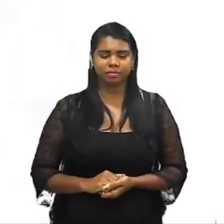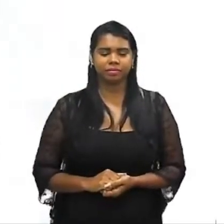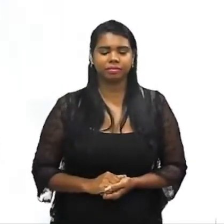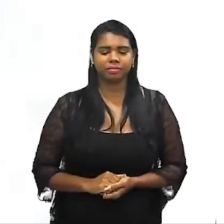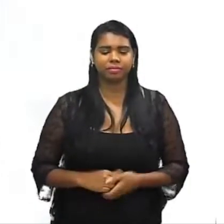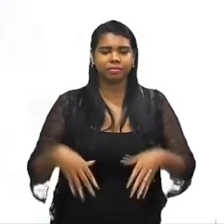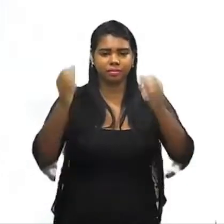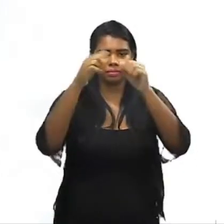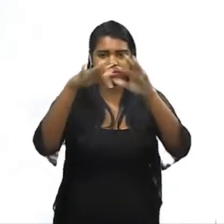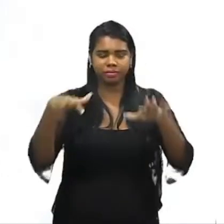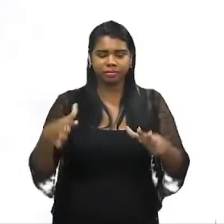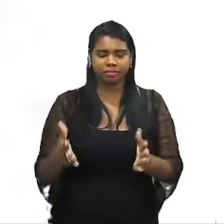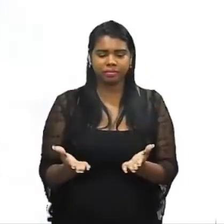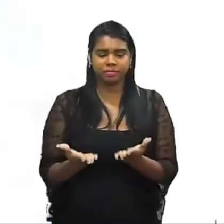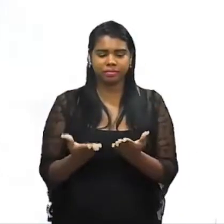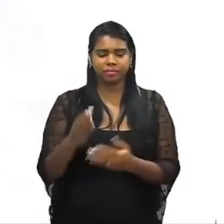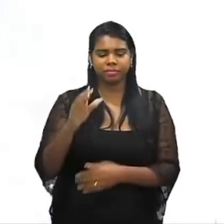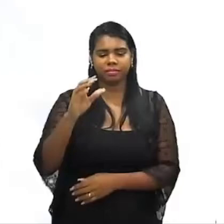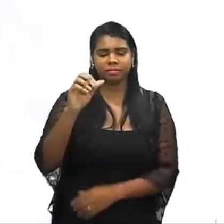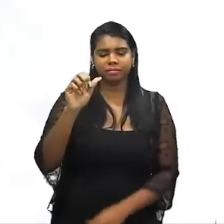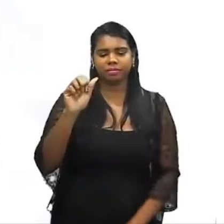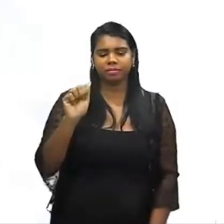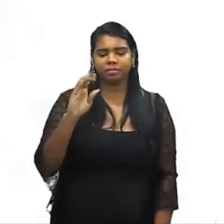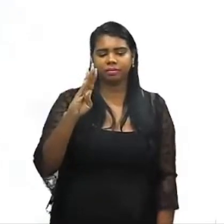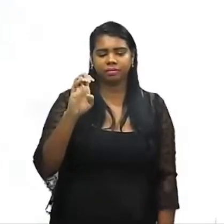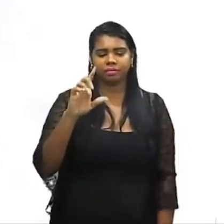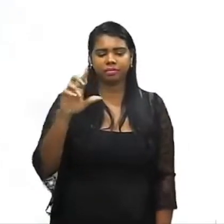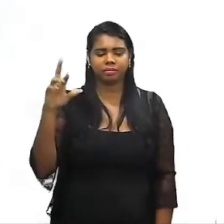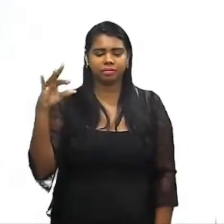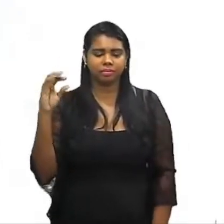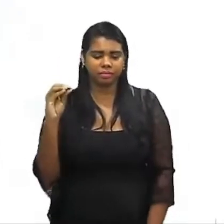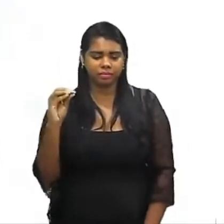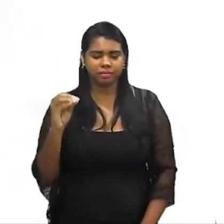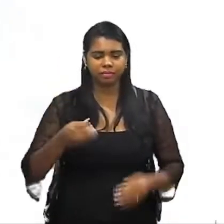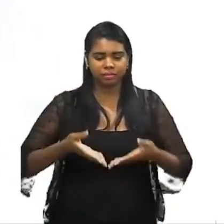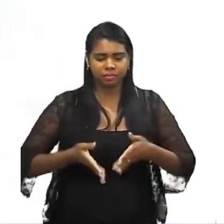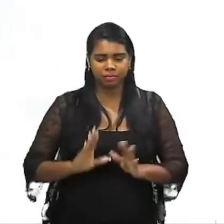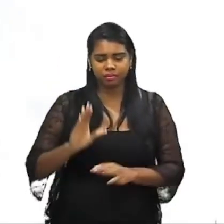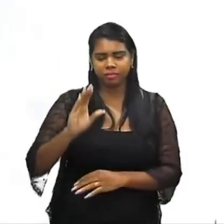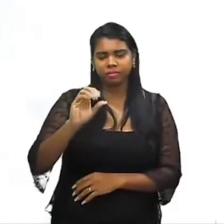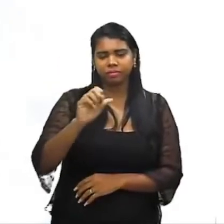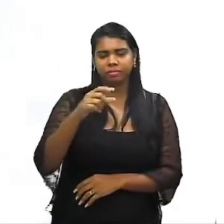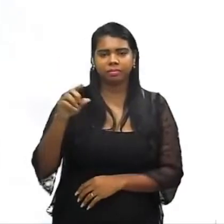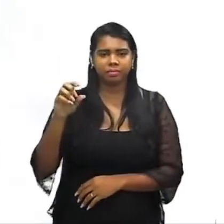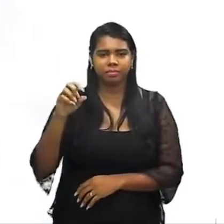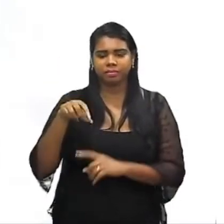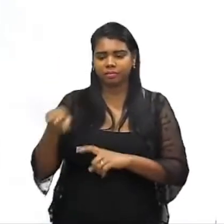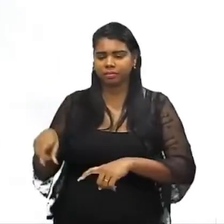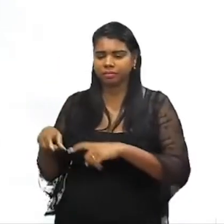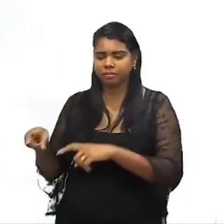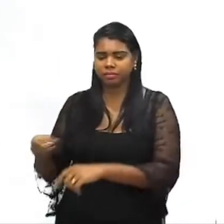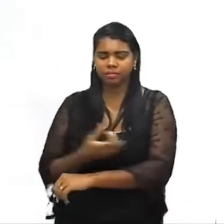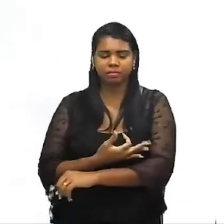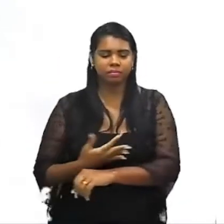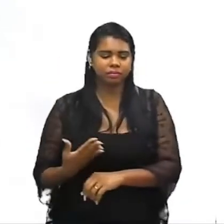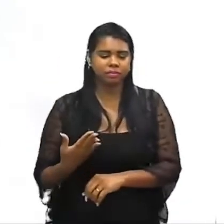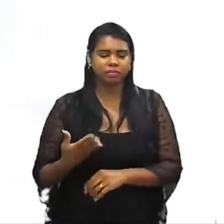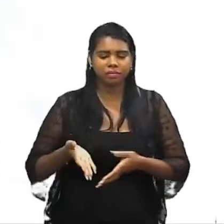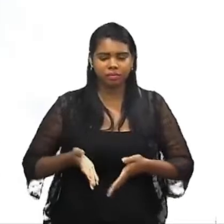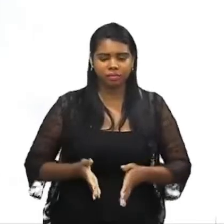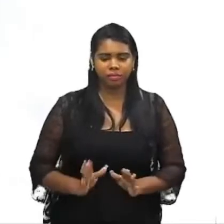esculturas. Então, Abelardo da Hora, ele nasceu em São Lourenço da Mata, em 31 de julho de 1924, e ele